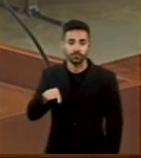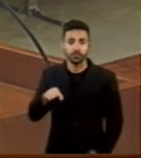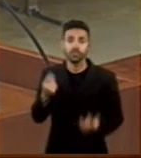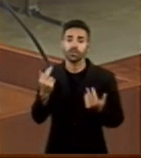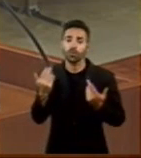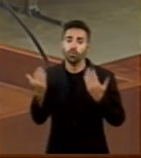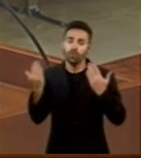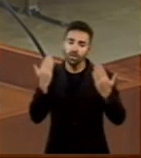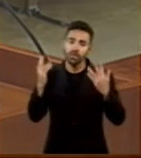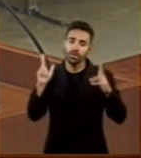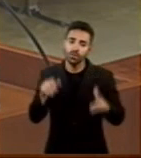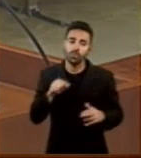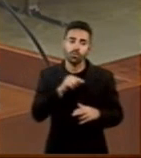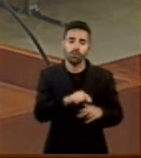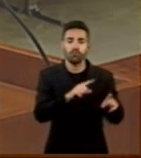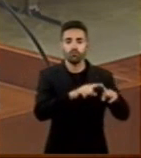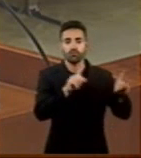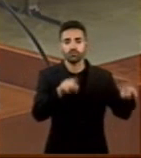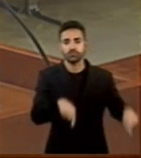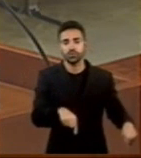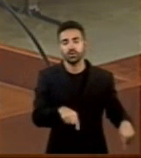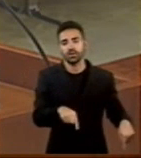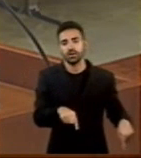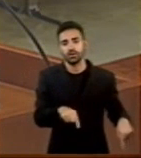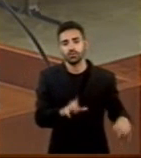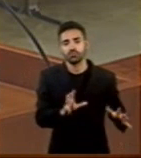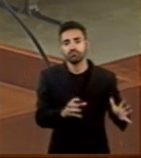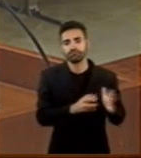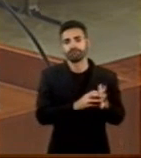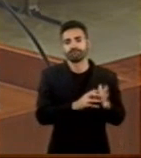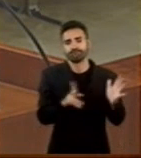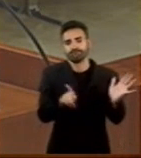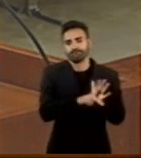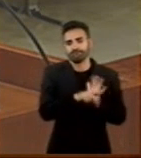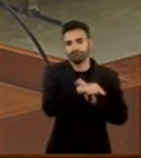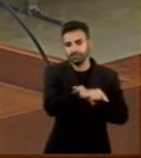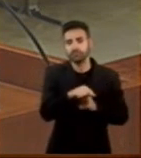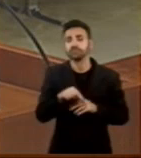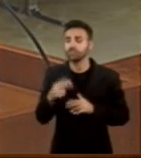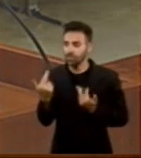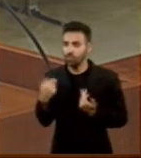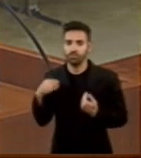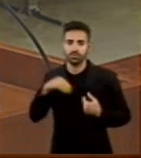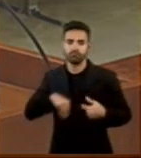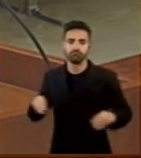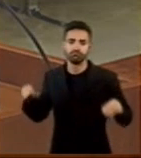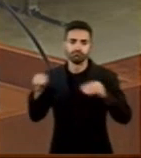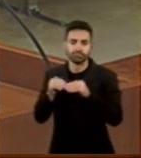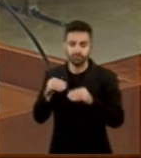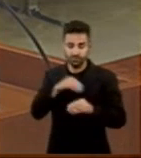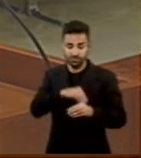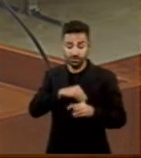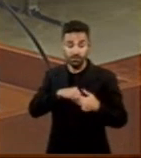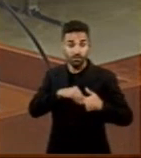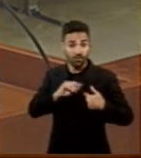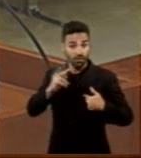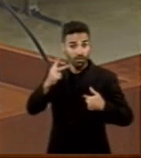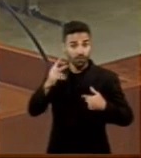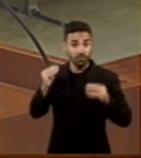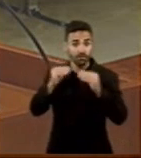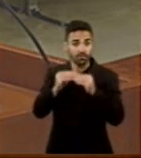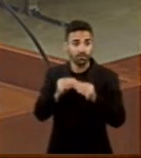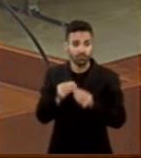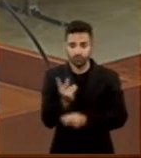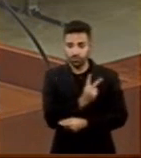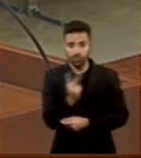em condições de igualdade aos trabalhadores portuários natos, porque a gente tem que entender o seguinte, é todo mundo trabalhador